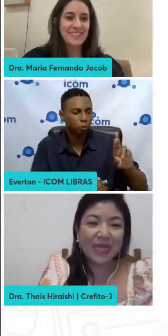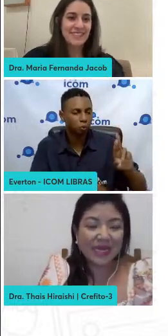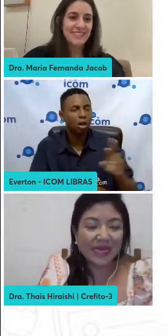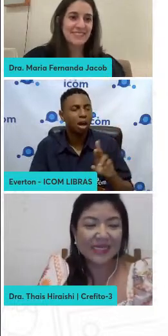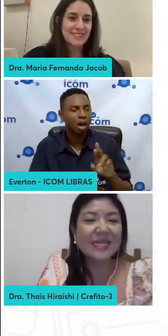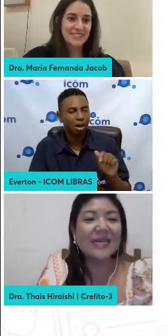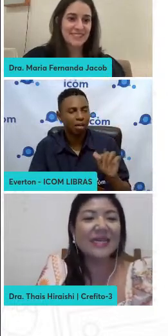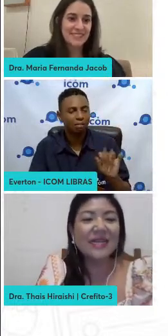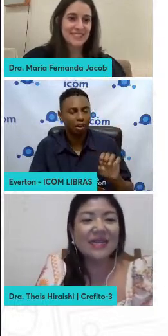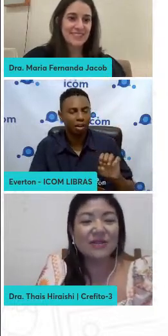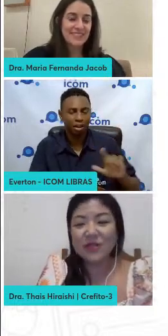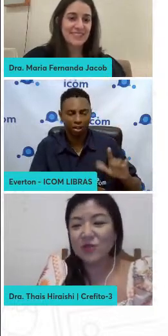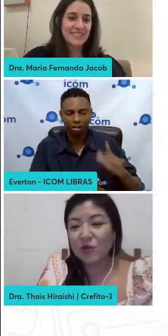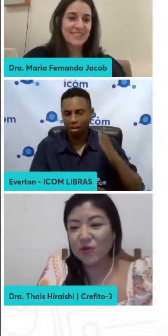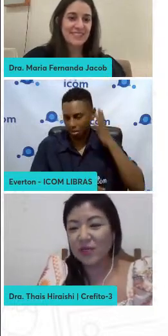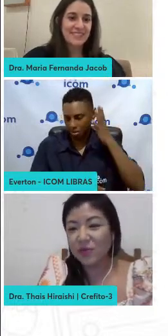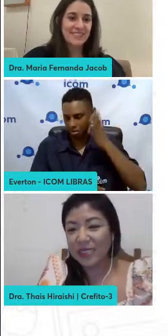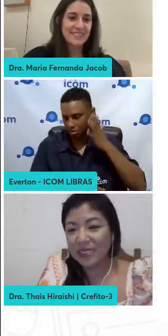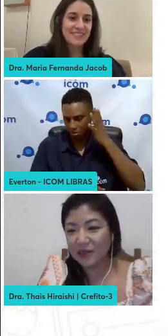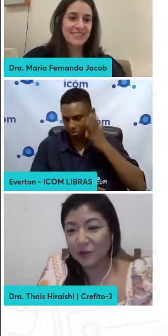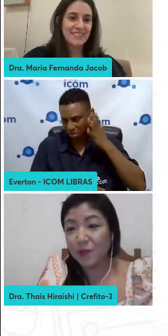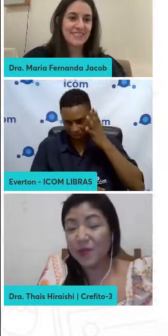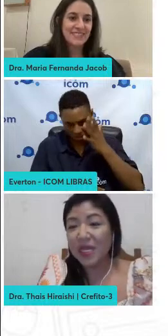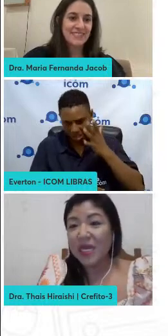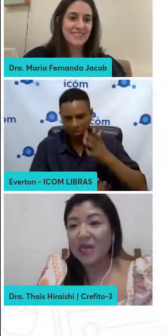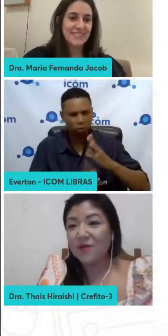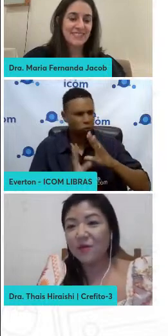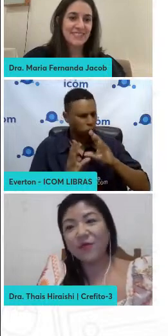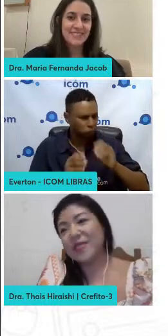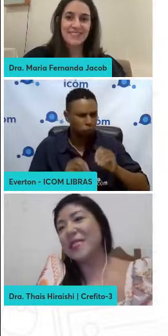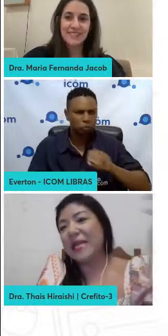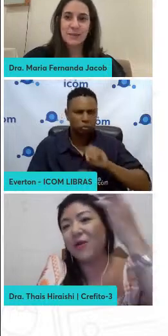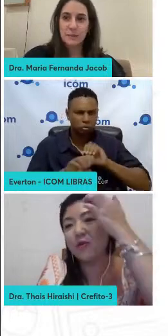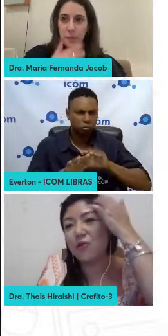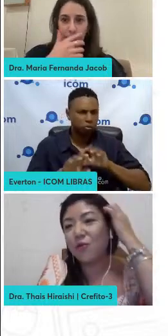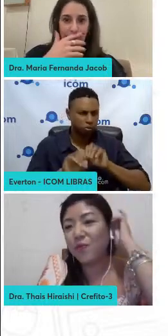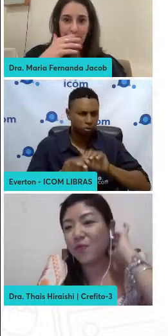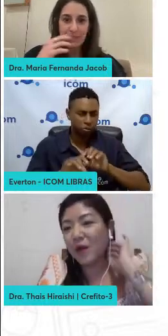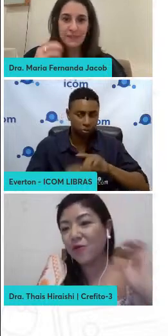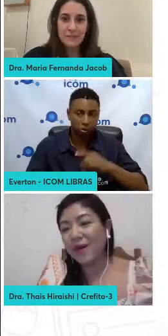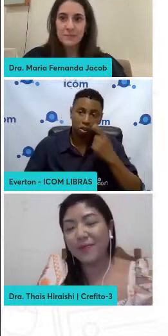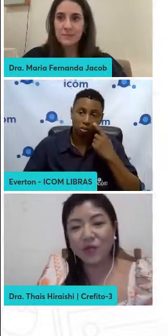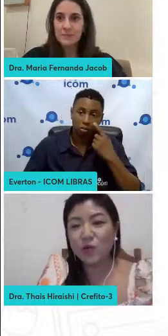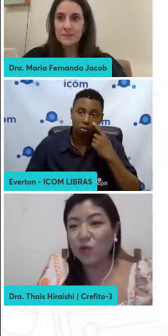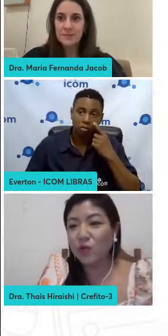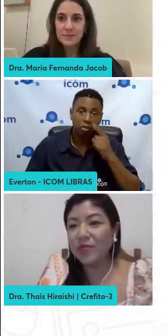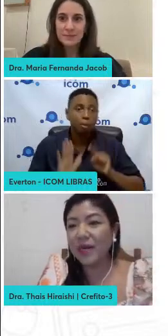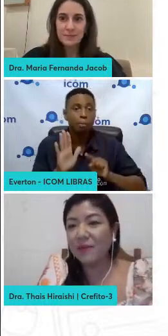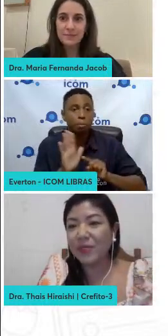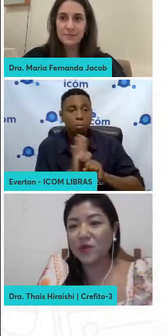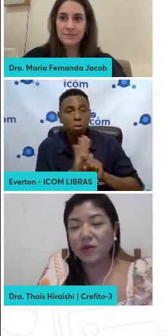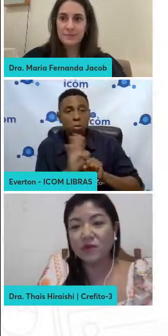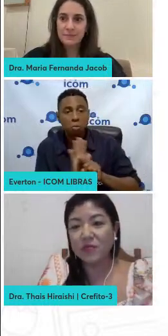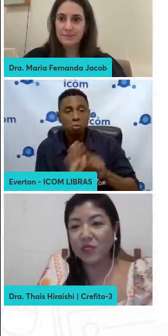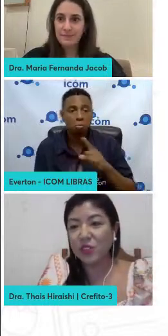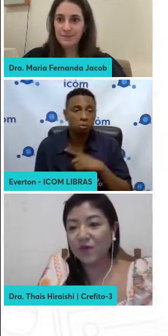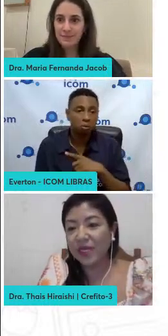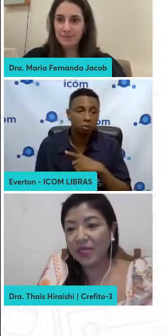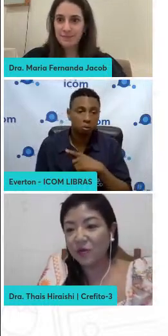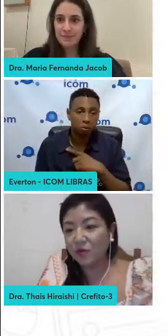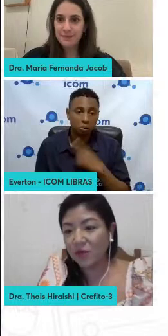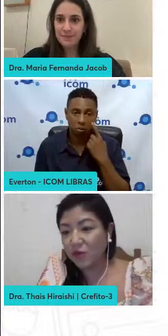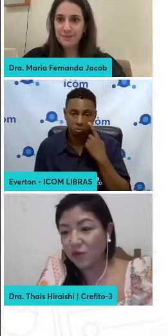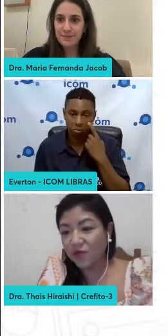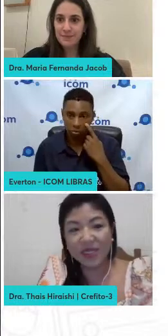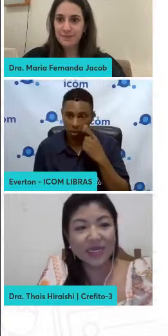sua palestra, toda a sua contribuição. Vamos ver se tem alguma pergunta, pessoal, se vocês